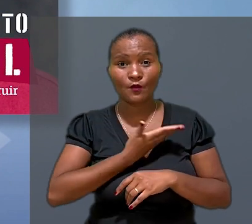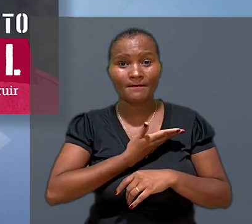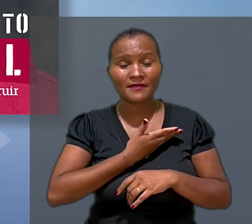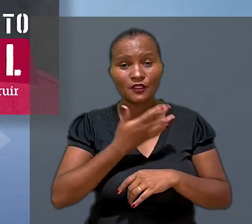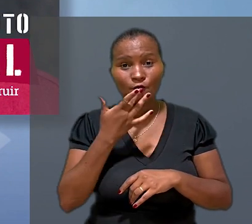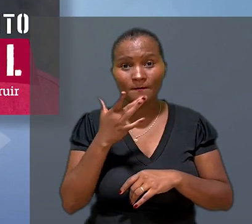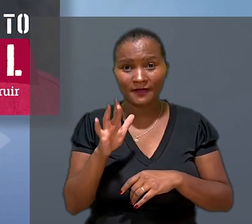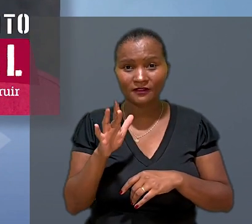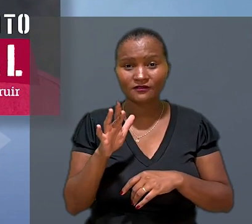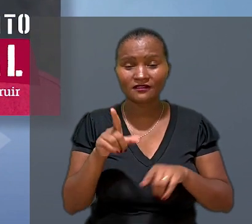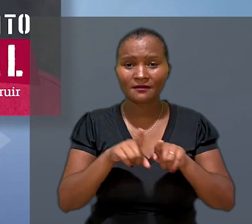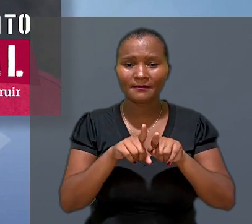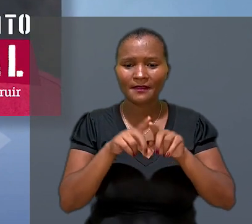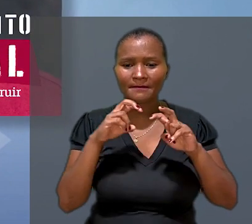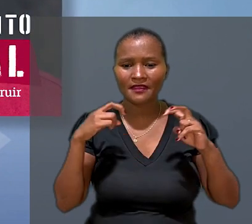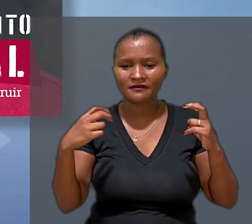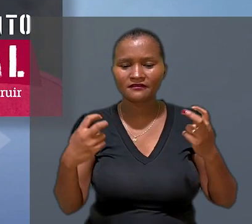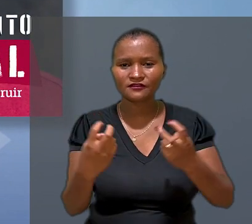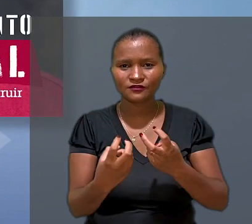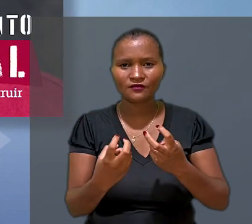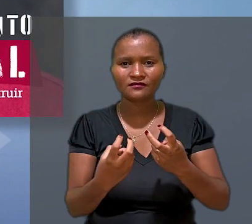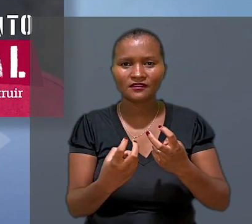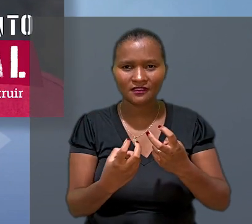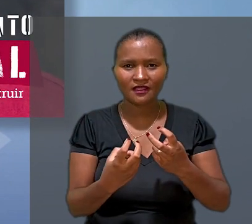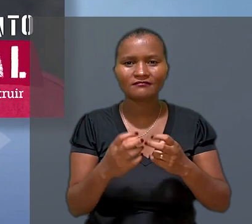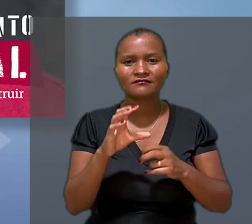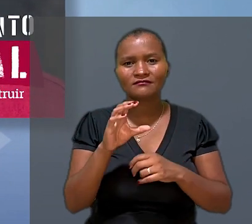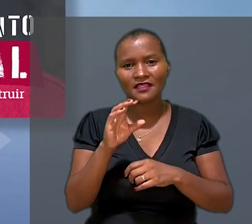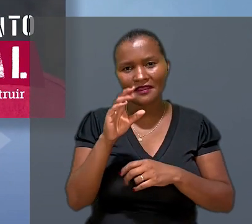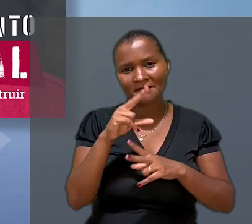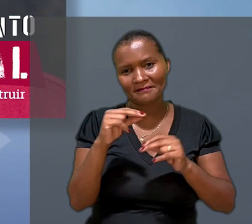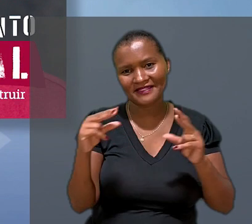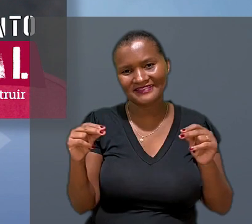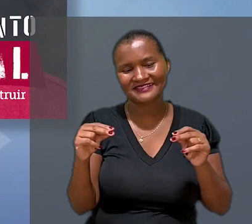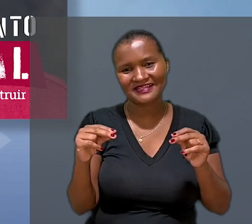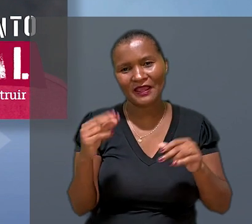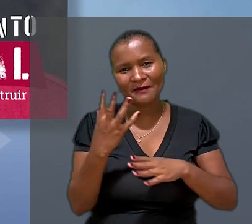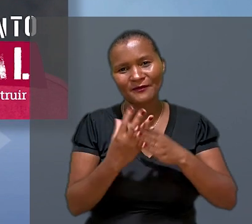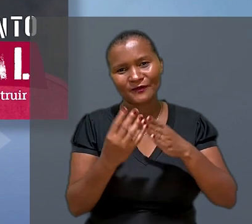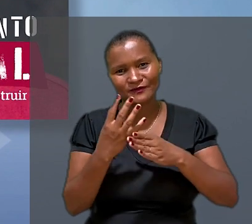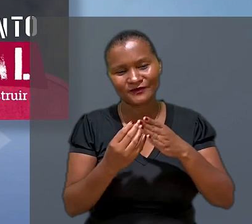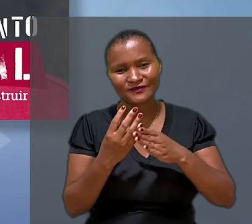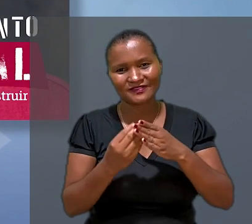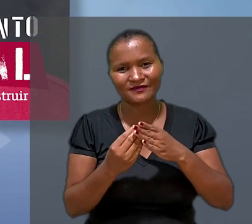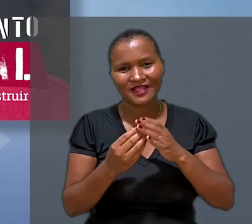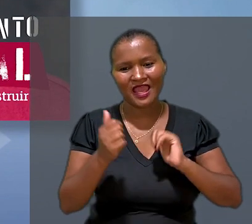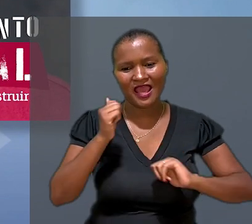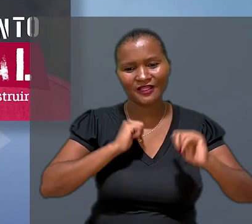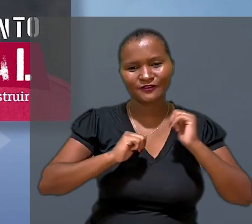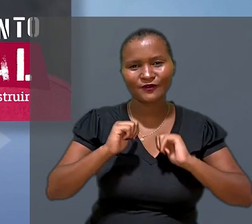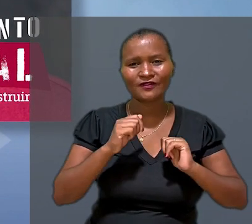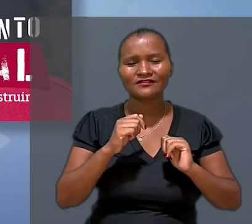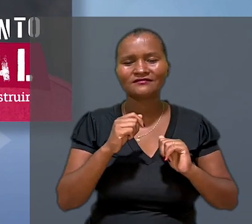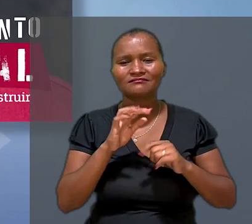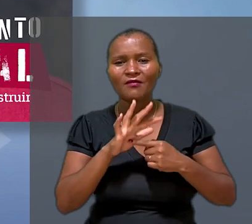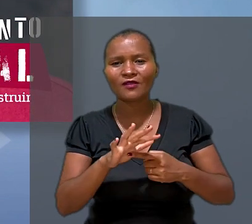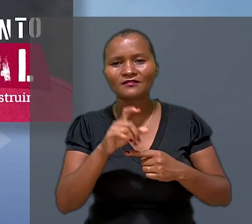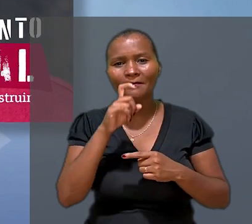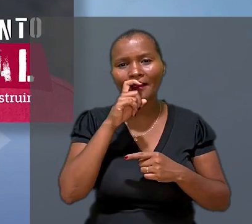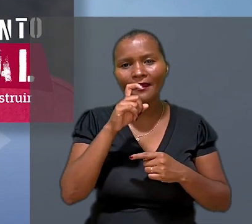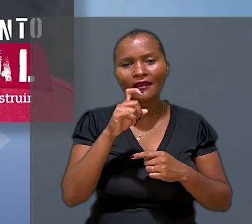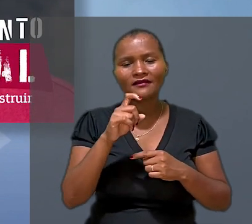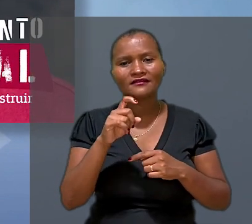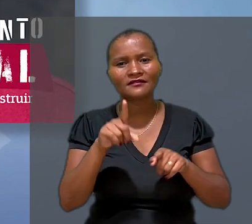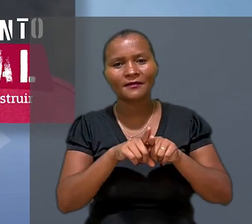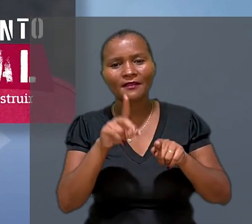Branco, seguida de mesa redonda com um elenco na sede da Corte em Brasília. Na produção, atores encenam pais e professores